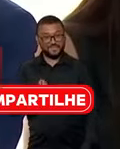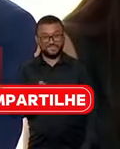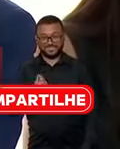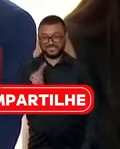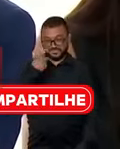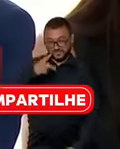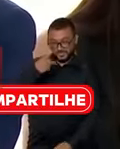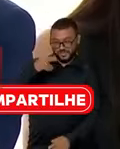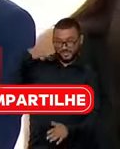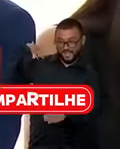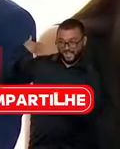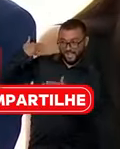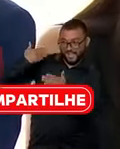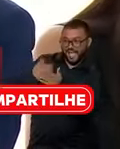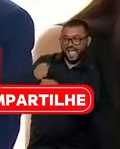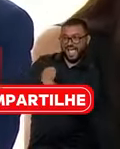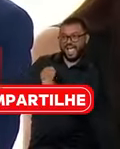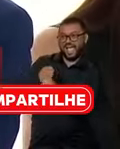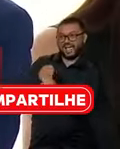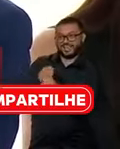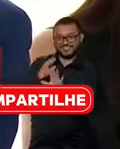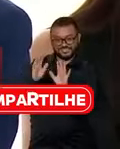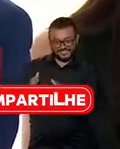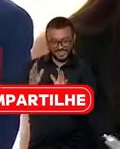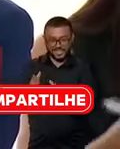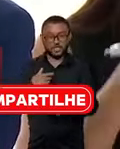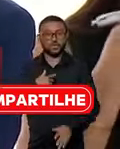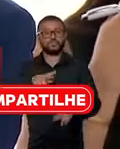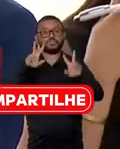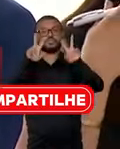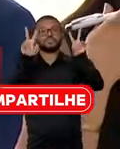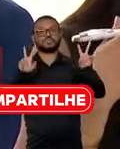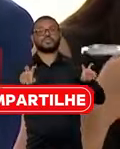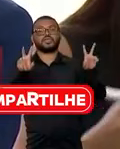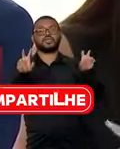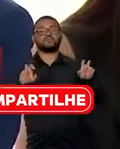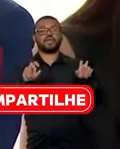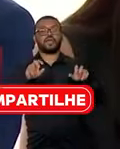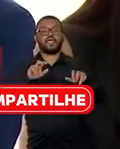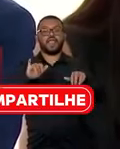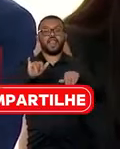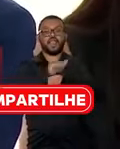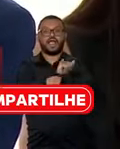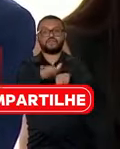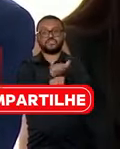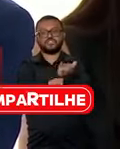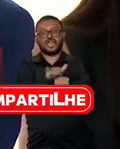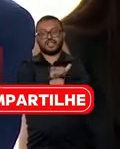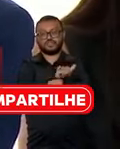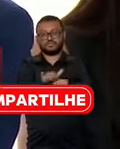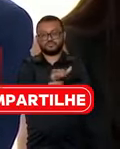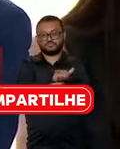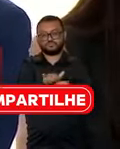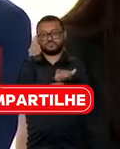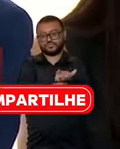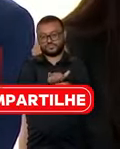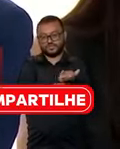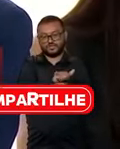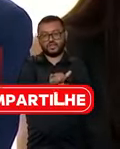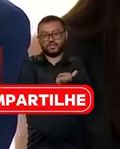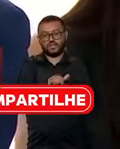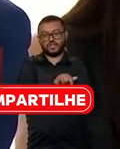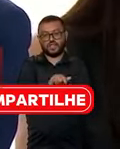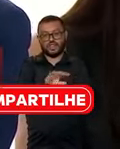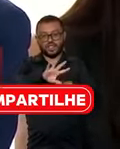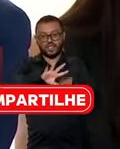tempo e eu gostaria de trazer aqui para a pauta um tema da Lava Jato. O senhor foi vítima, talvez,